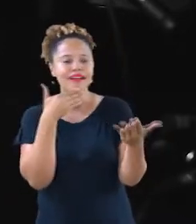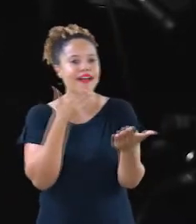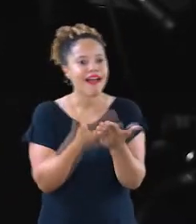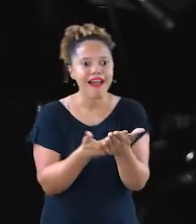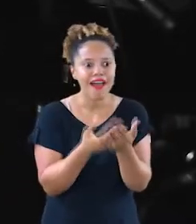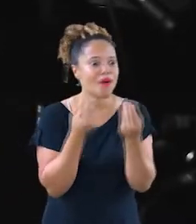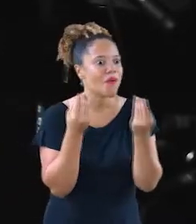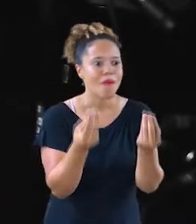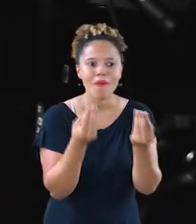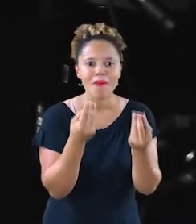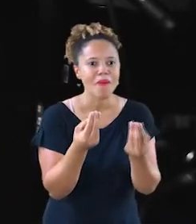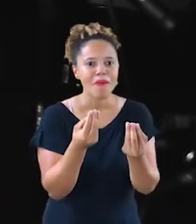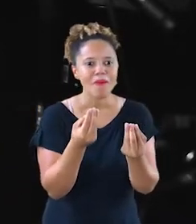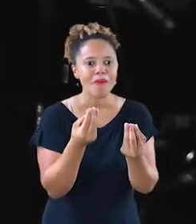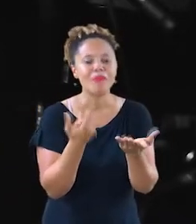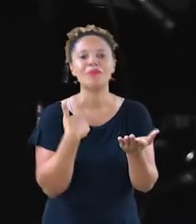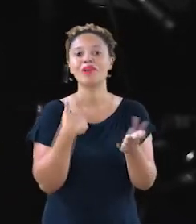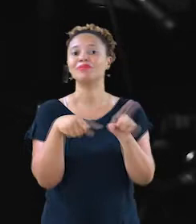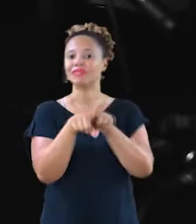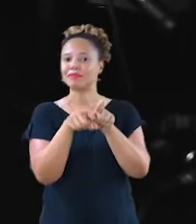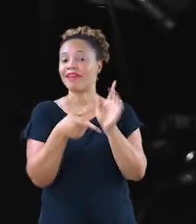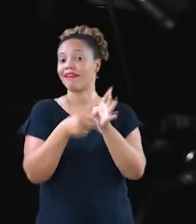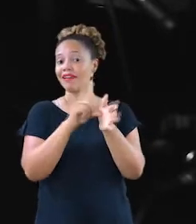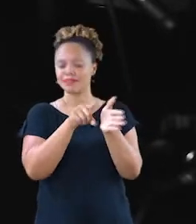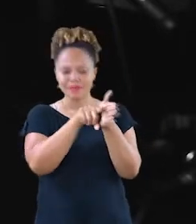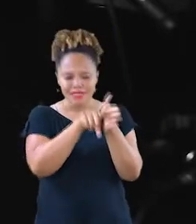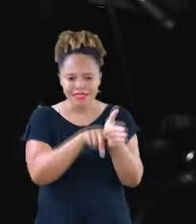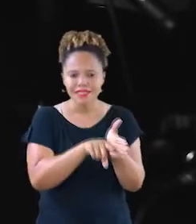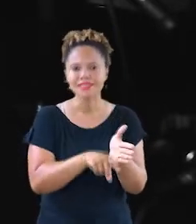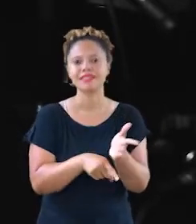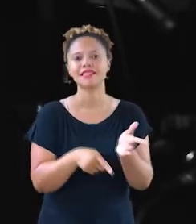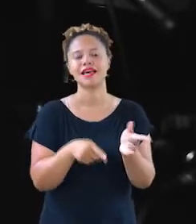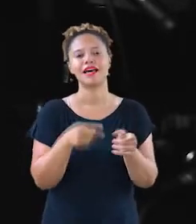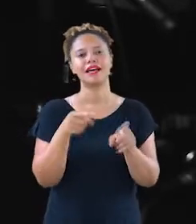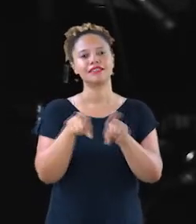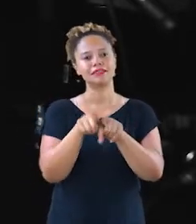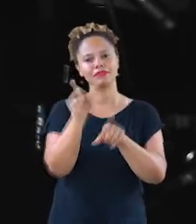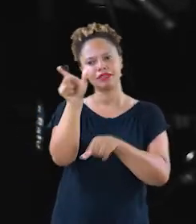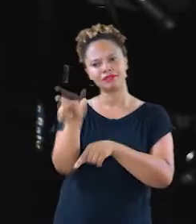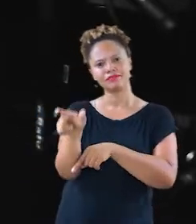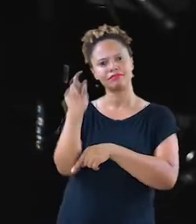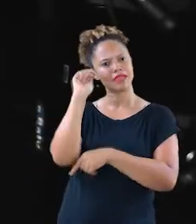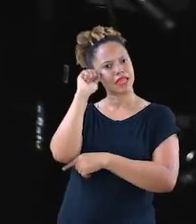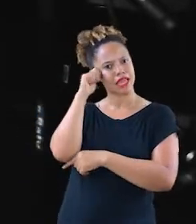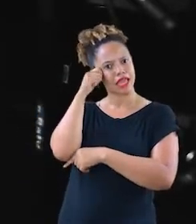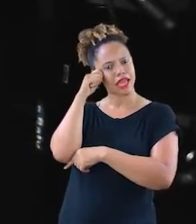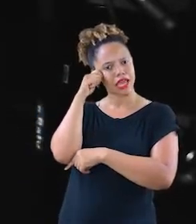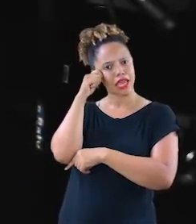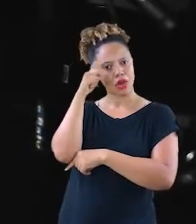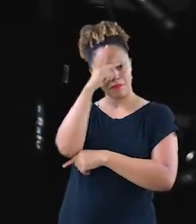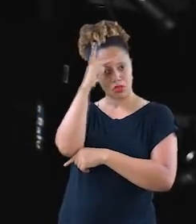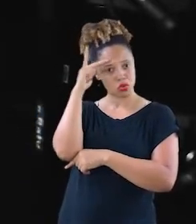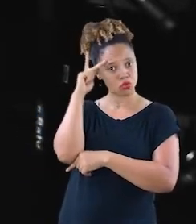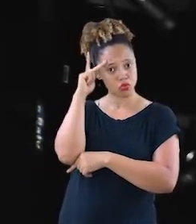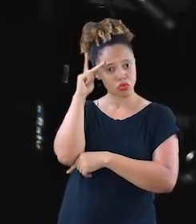Patapo Silva, quem é esse cara? Fui pesquisar, aí descobri que ele era um negro, nascido em 1880, e